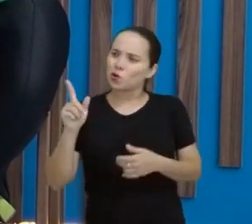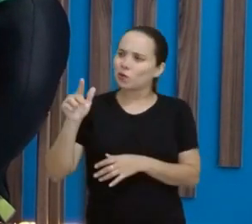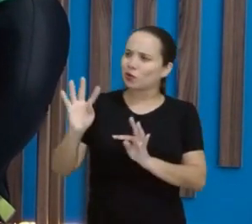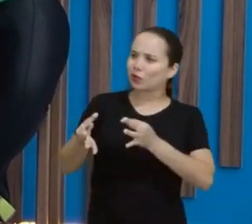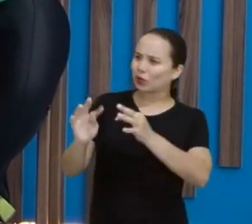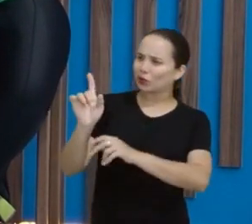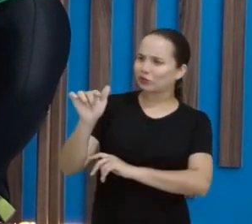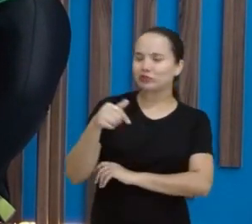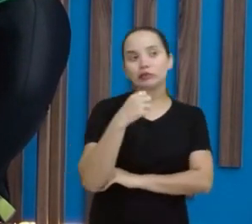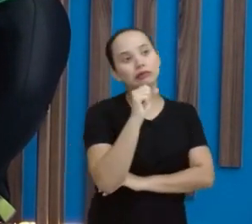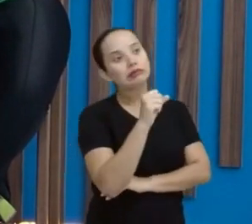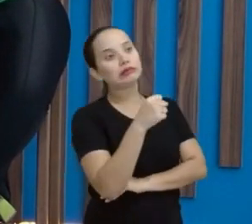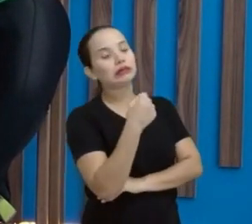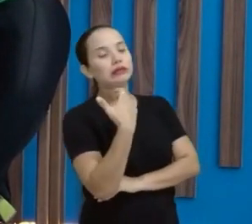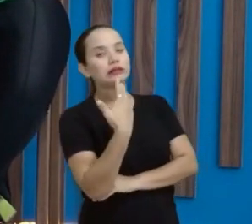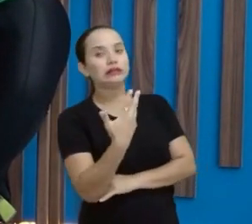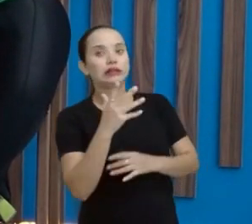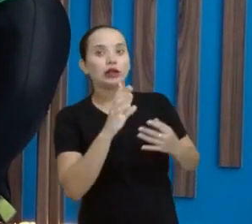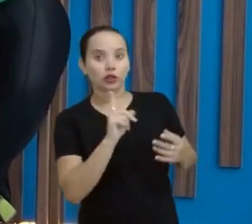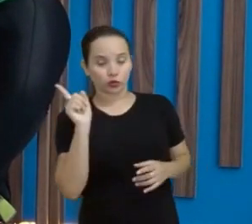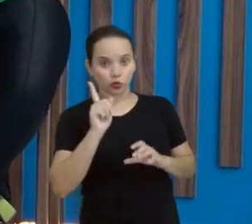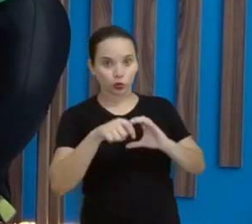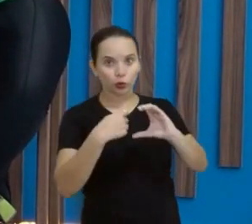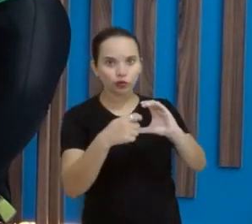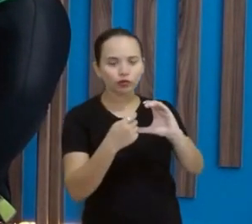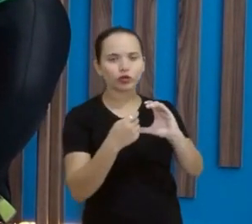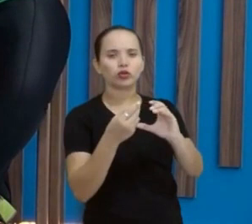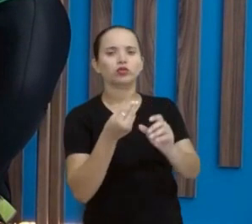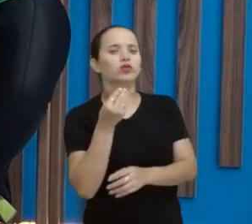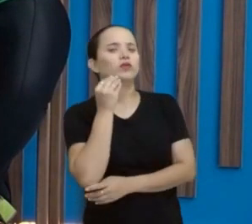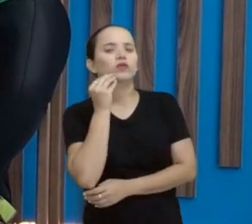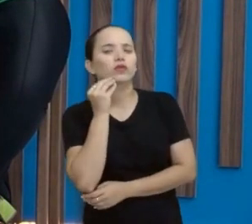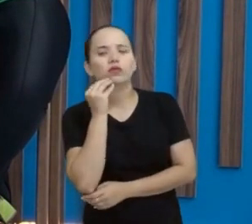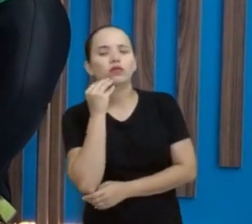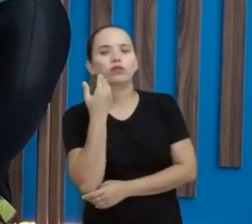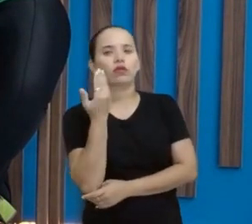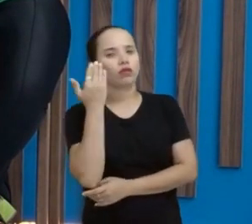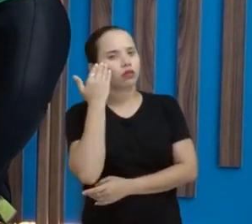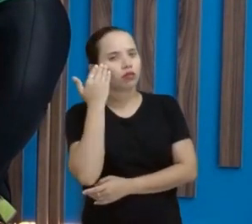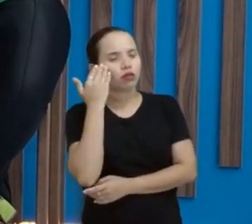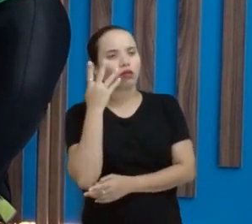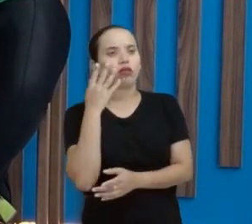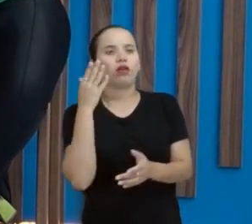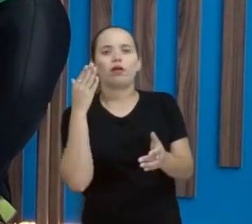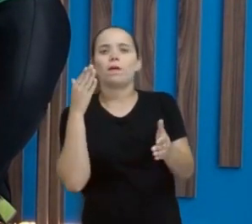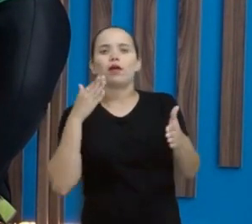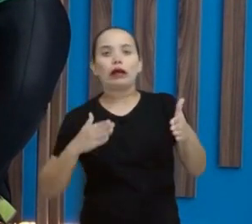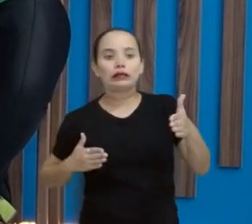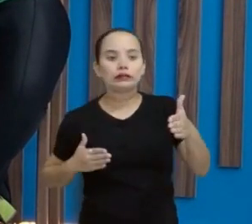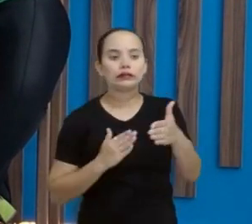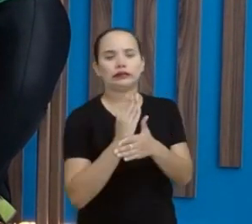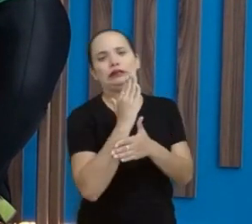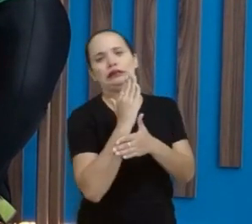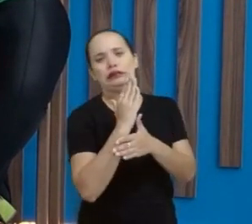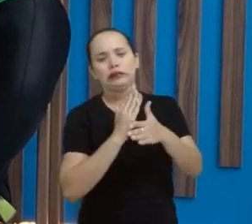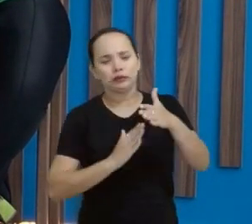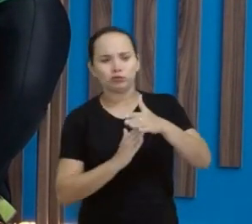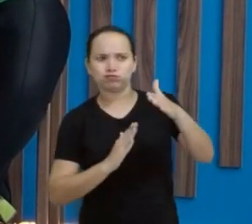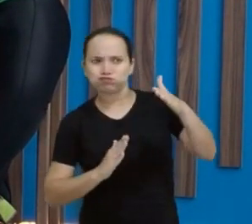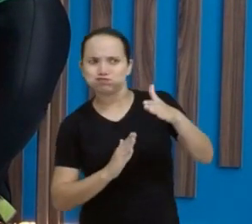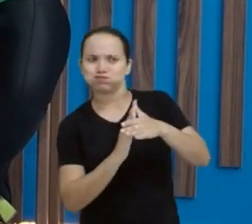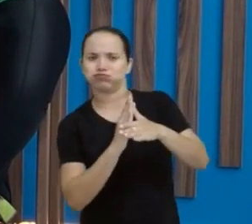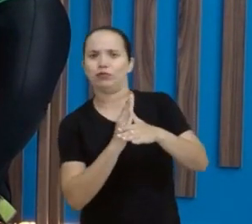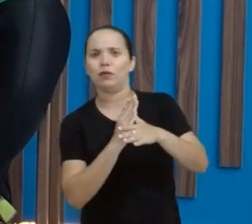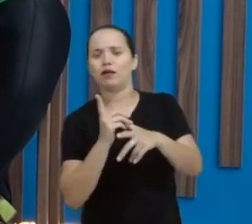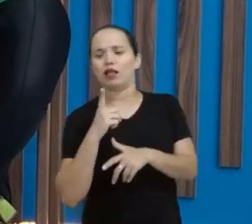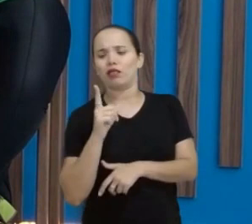né? Então, nesse vídeo aí, a gente tenta quebrar um pouco essa visão inicial que a gente tem de que